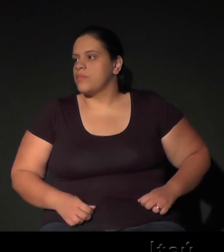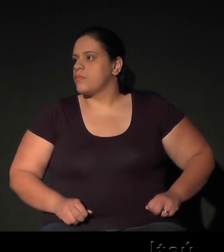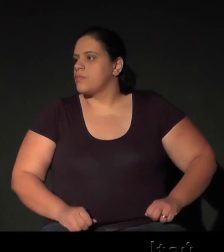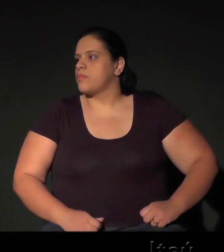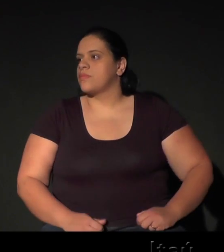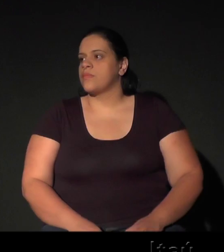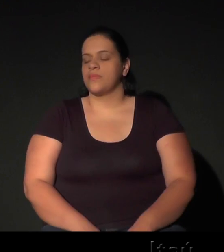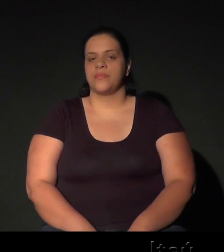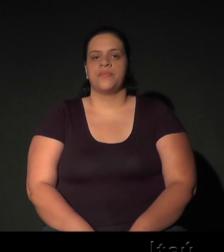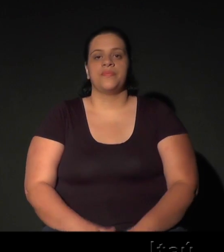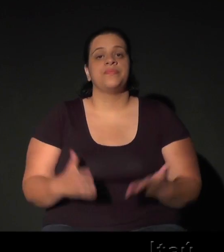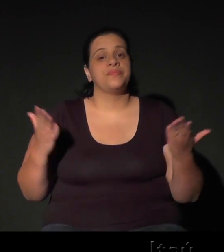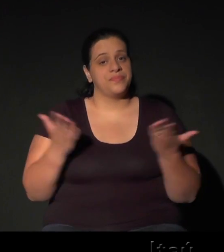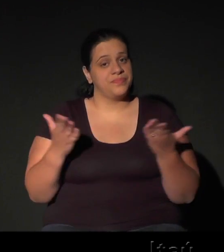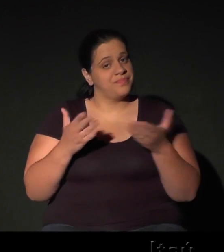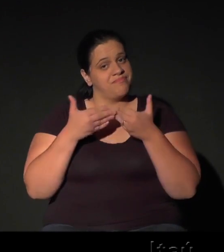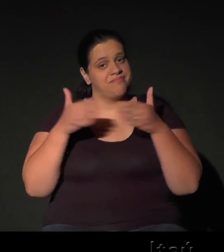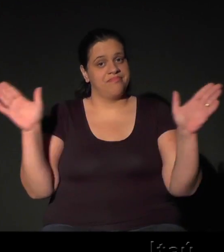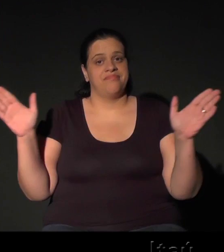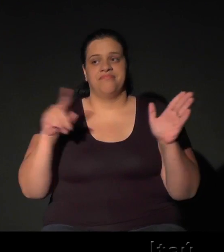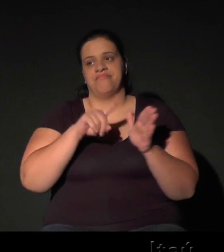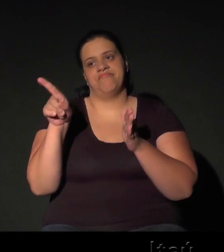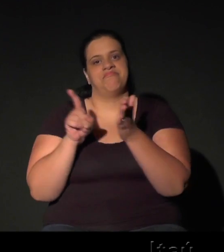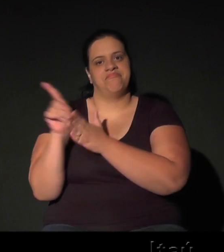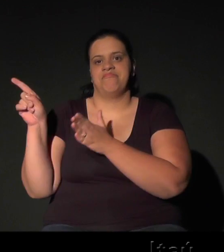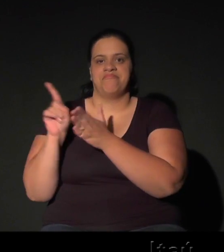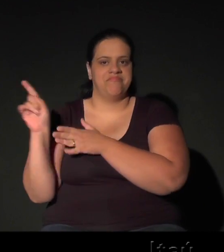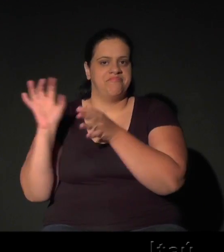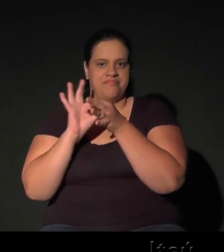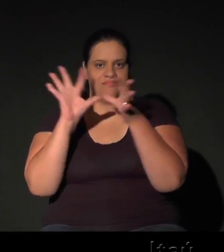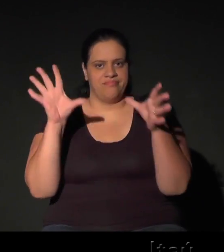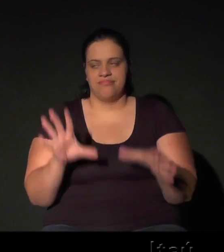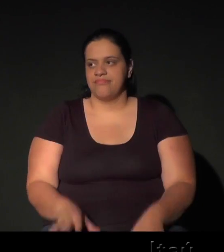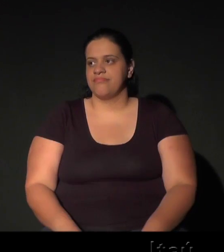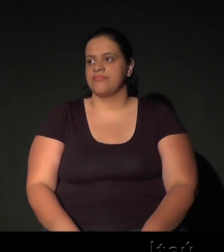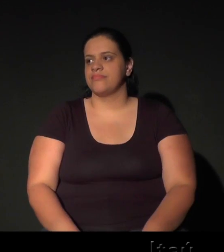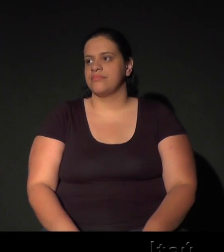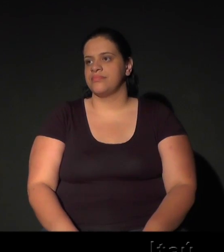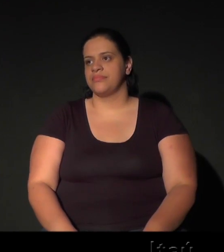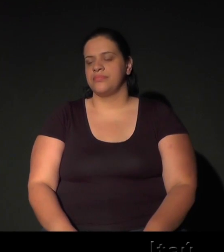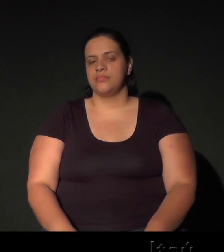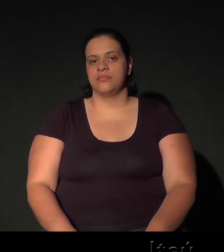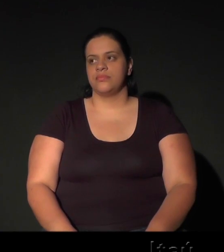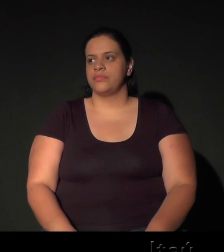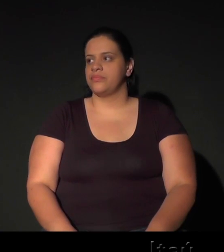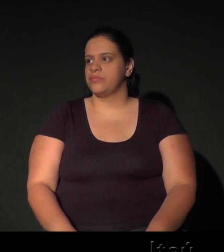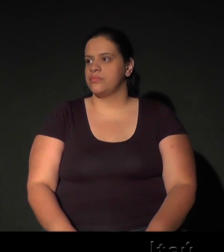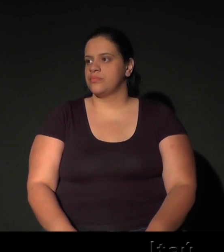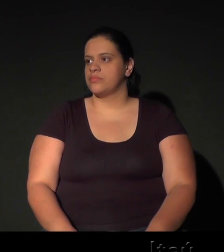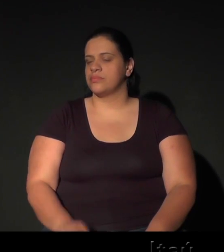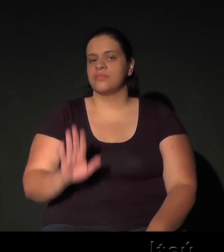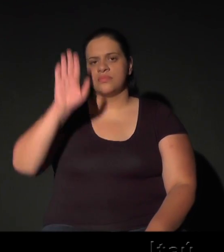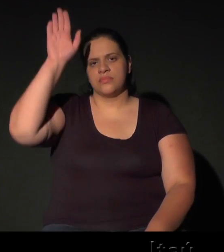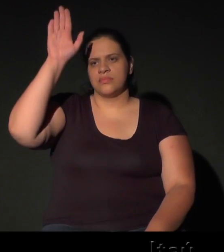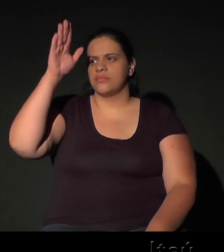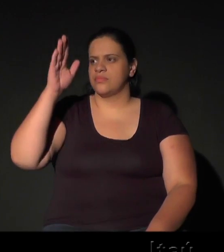Obrigada e agora a gente pode abrir para uma rodada de perguntas eh podem levantar a mão mais pessoas que